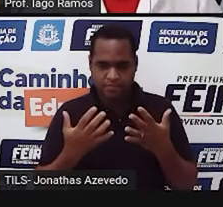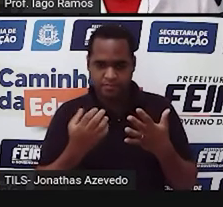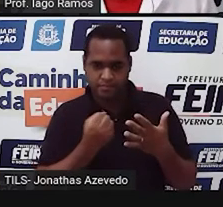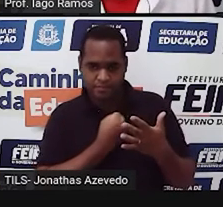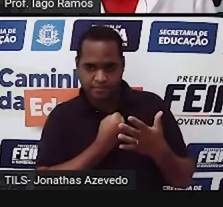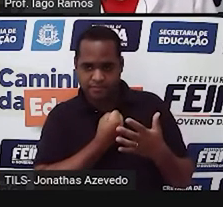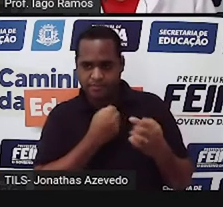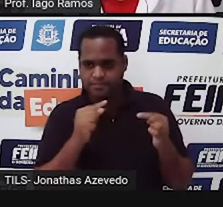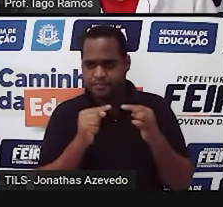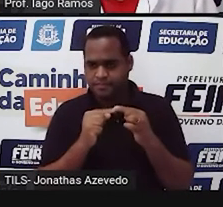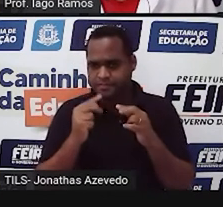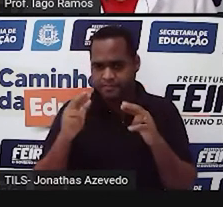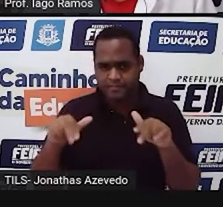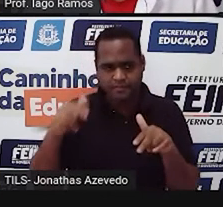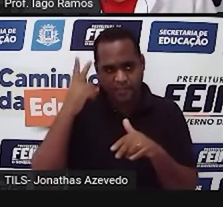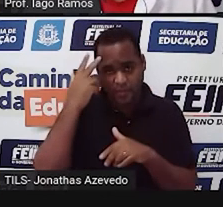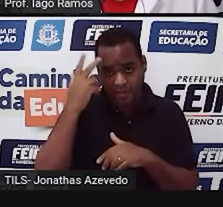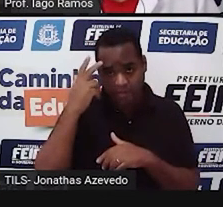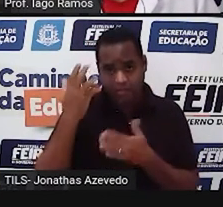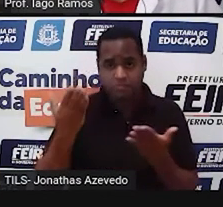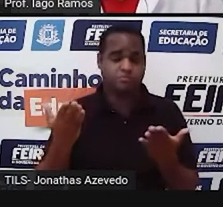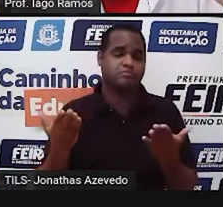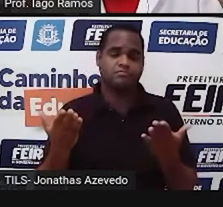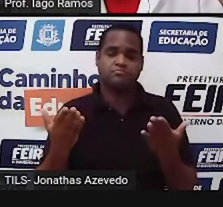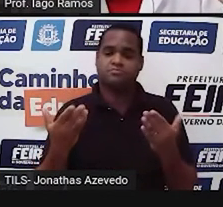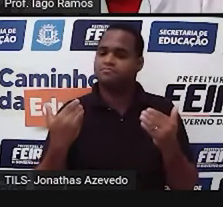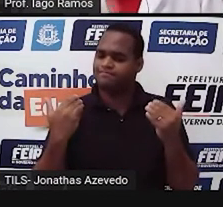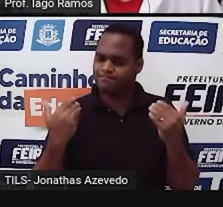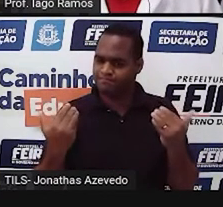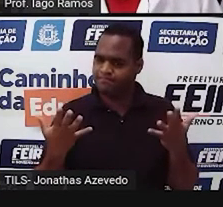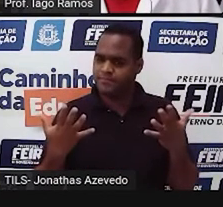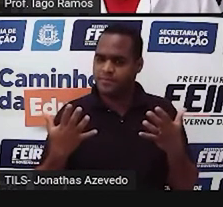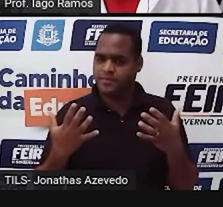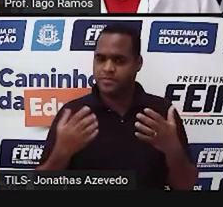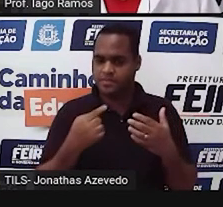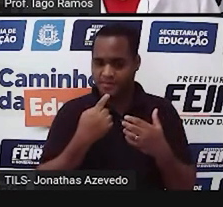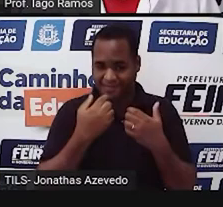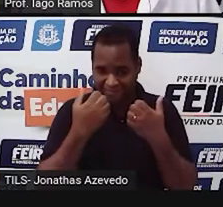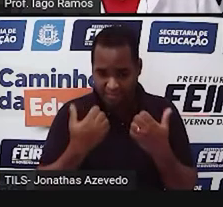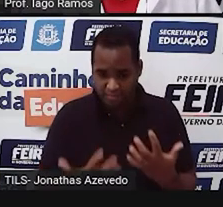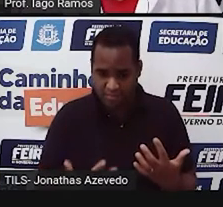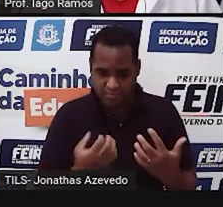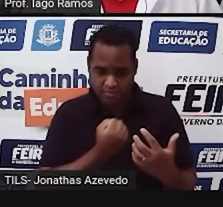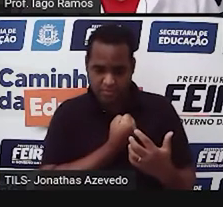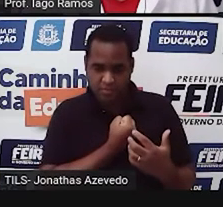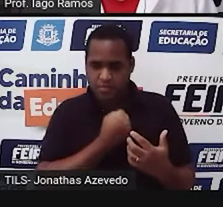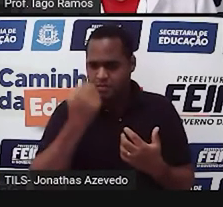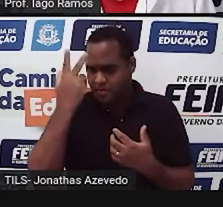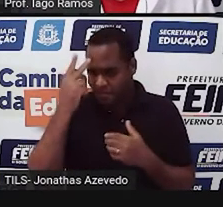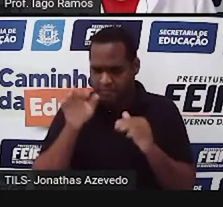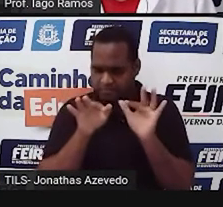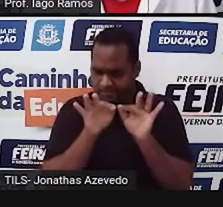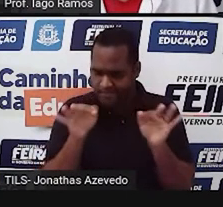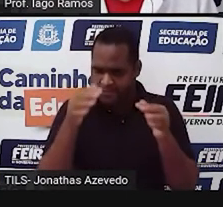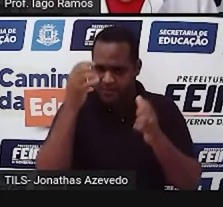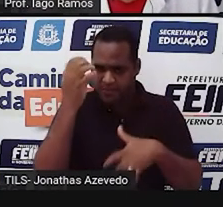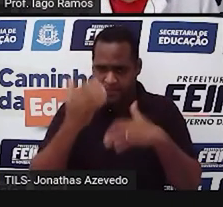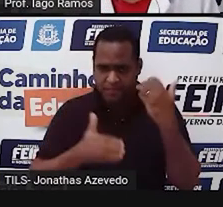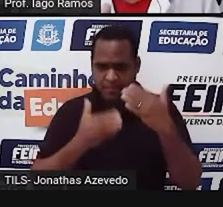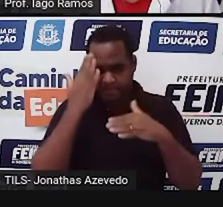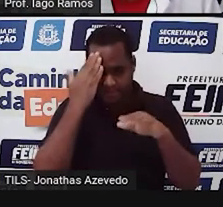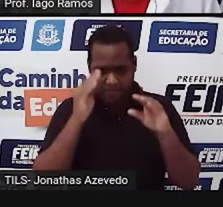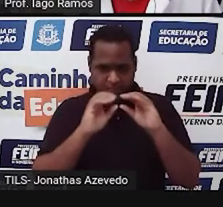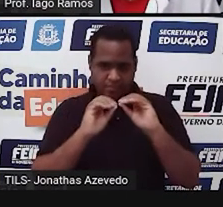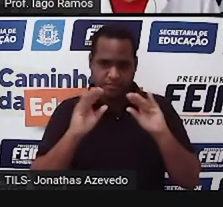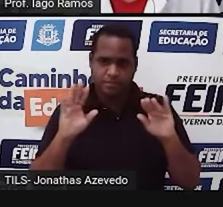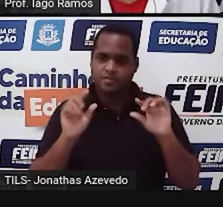que são os números racionais Tá bom então falou de número racional a forma mais simples para a gente entender